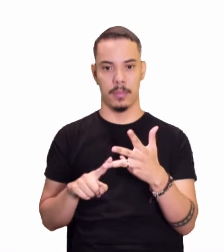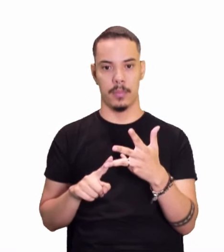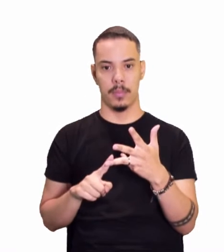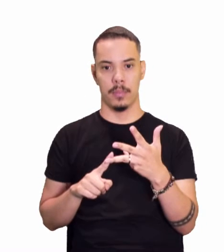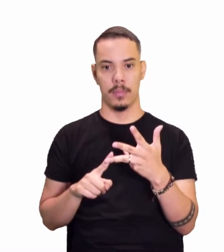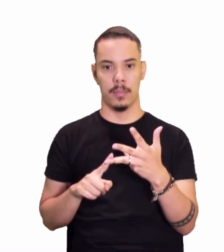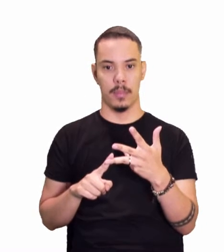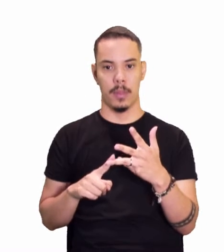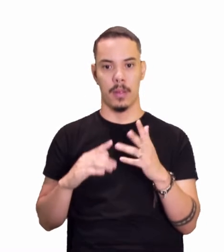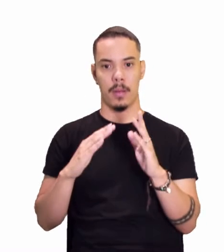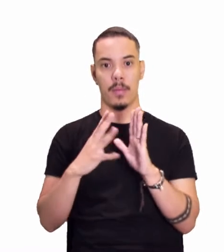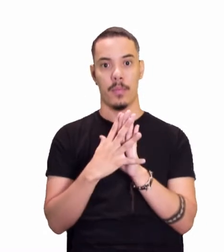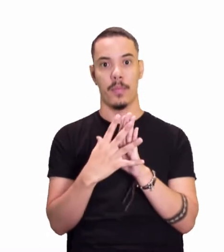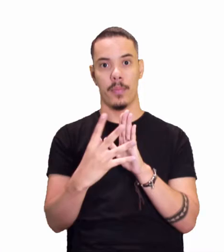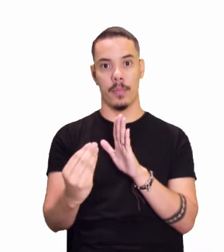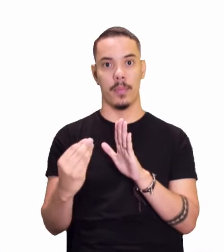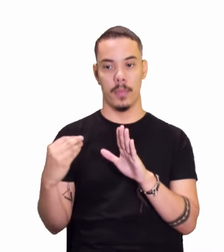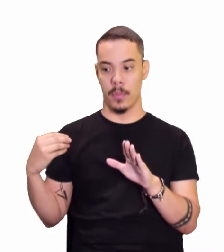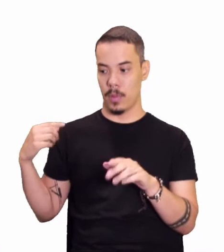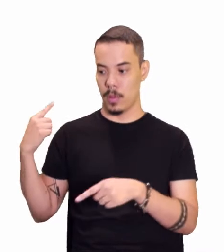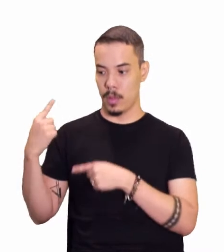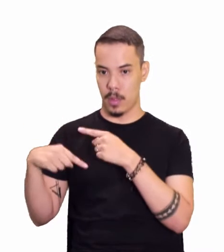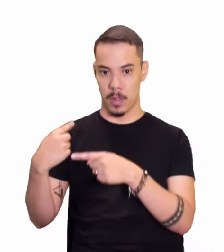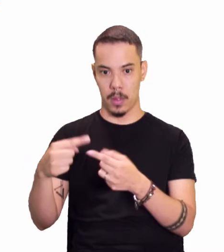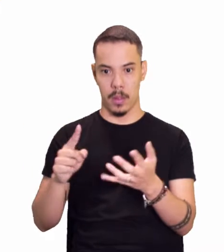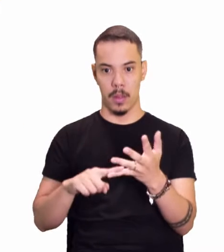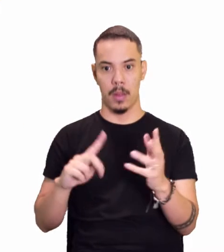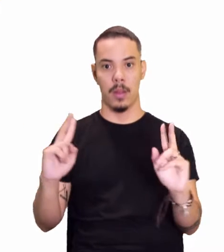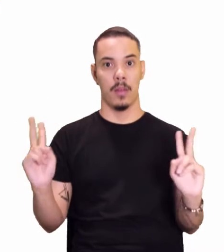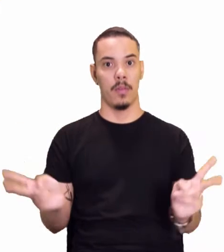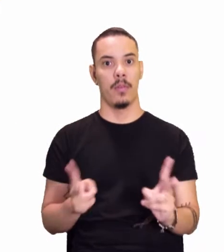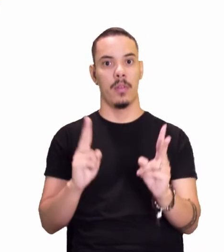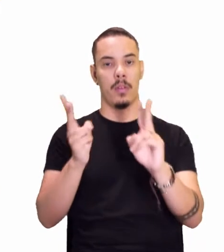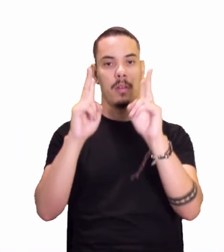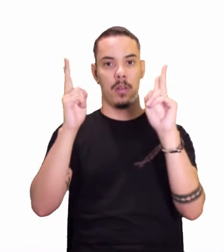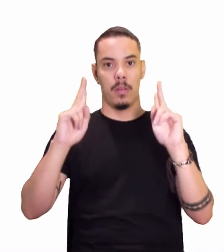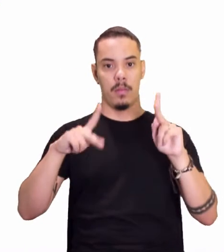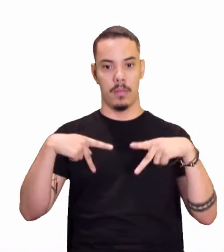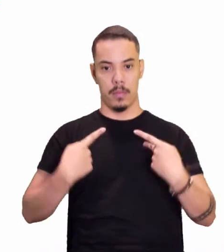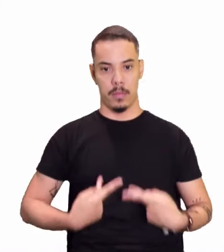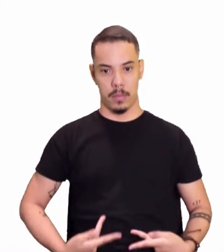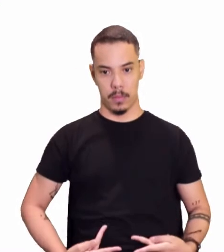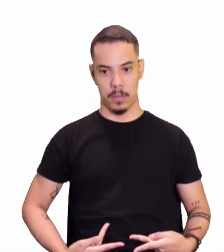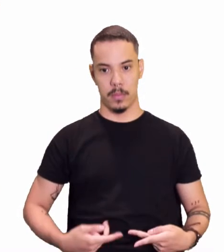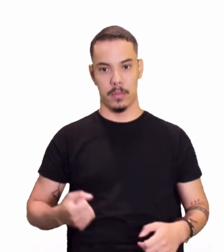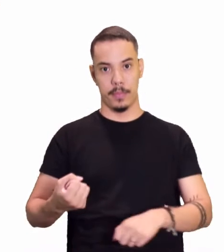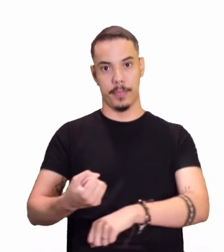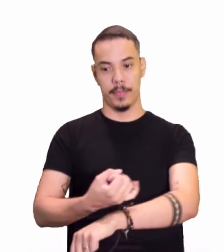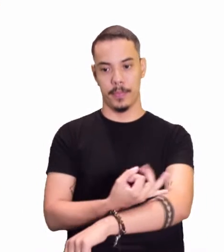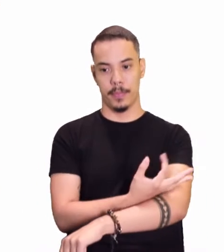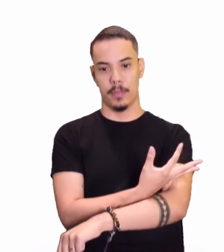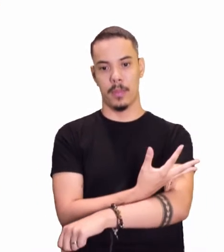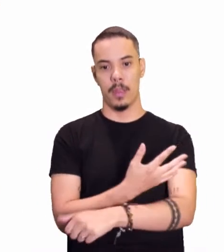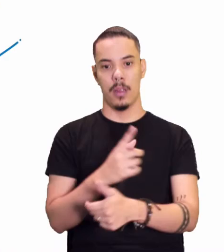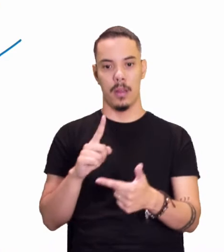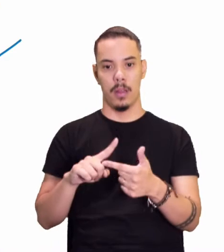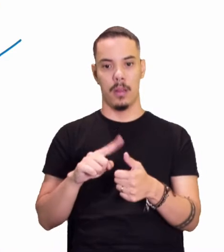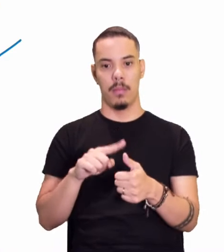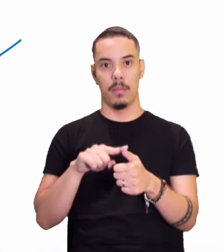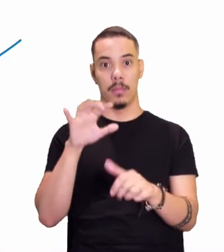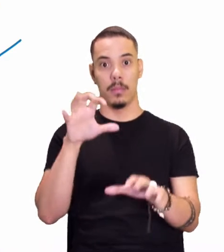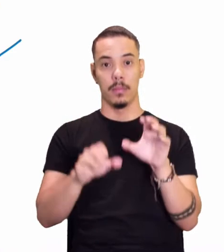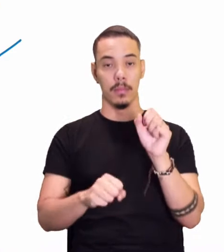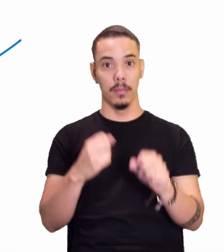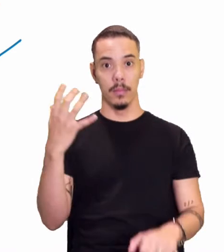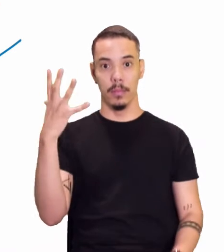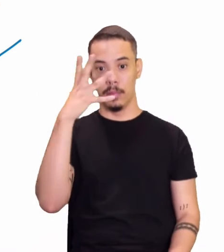quê? Modelo clássico, a valorização do corpo humano e das emoções, busca da